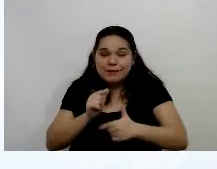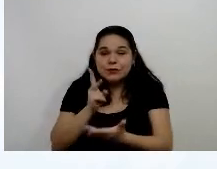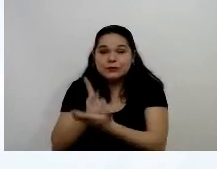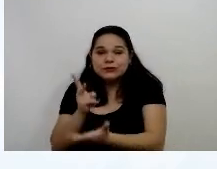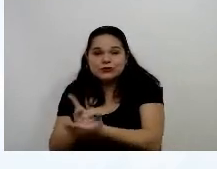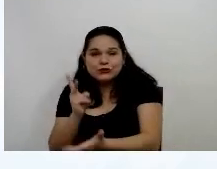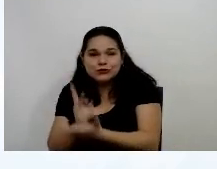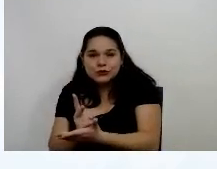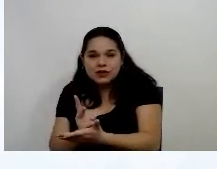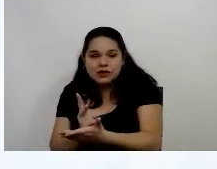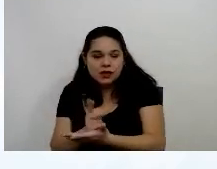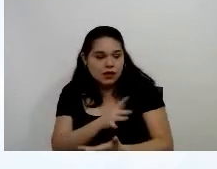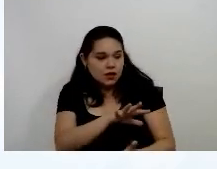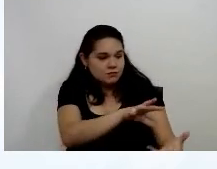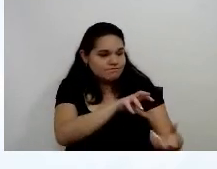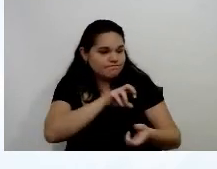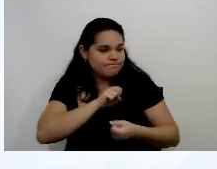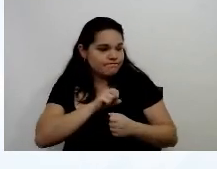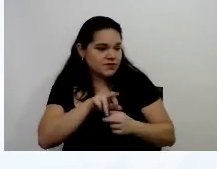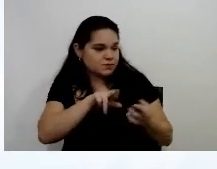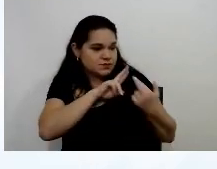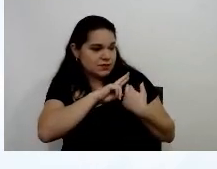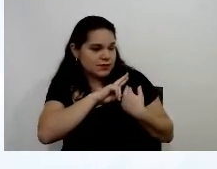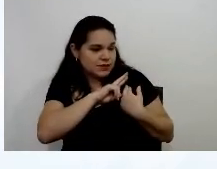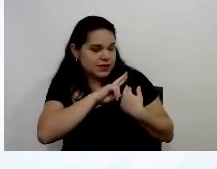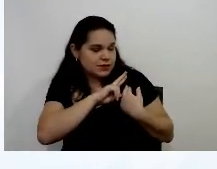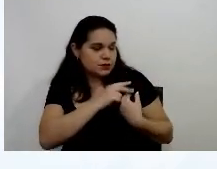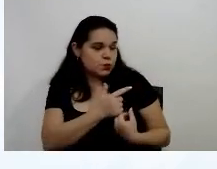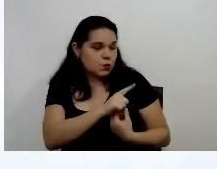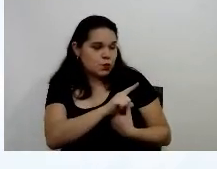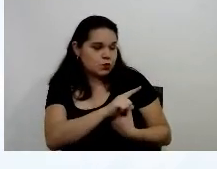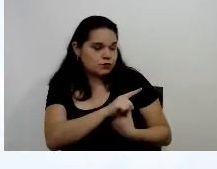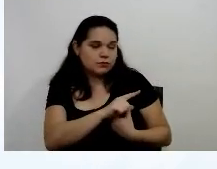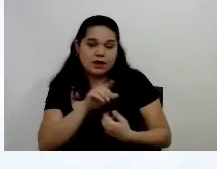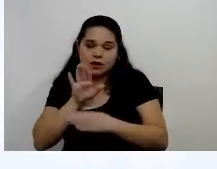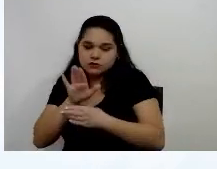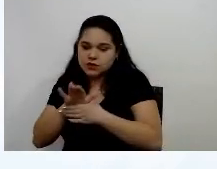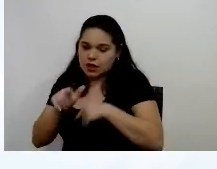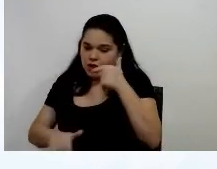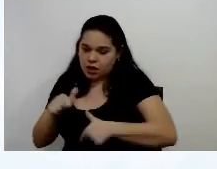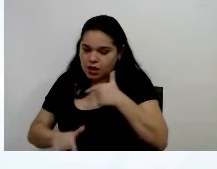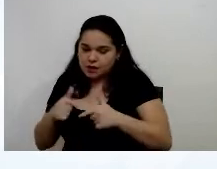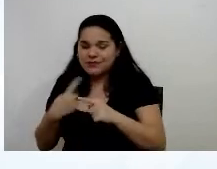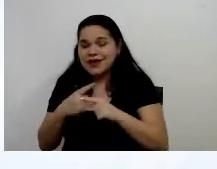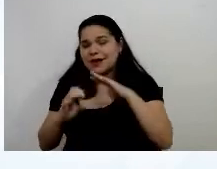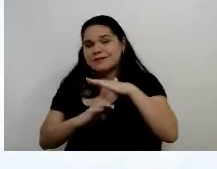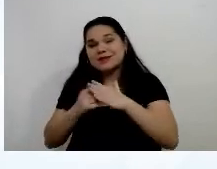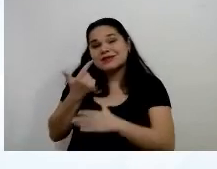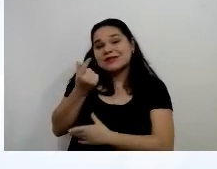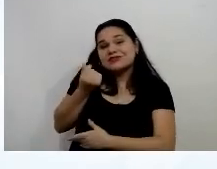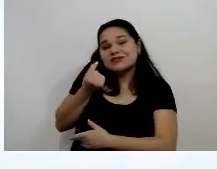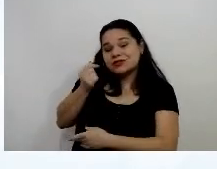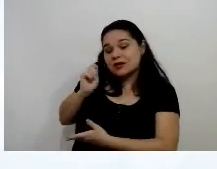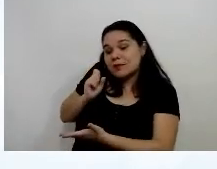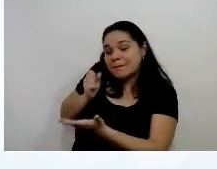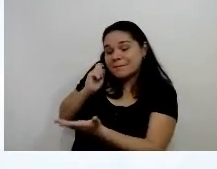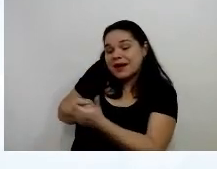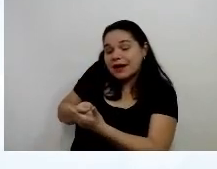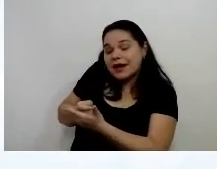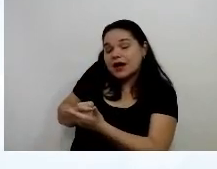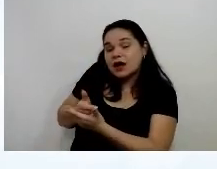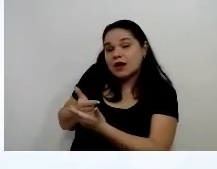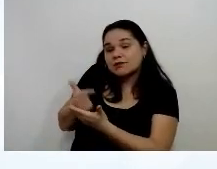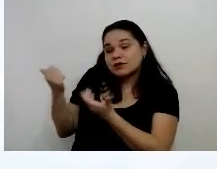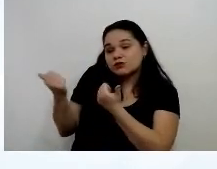que assumem o trabalho dele e daqueles que saíram, porque as empresas não têm reposto o trabalhador. Então, essa é